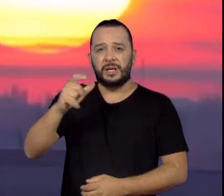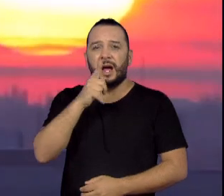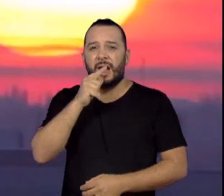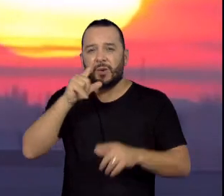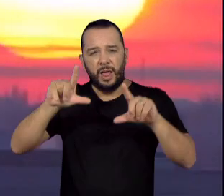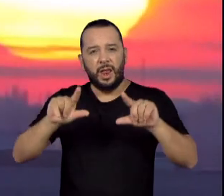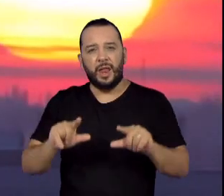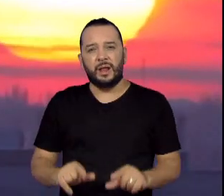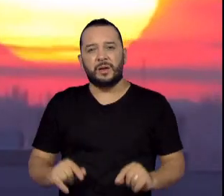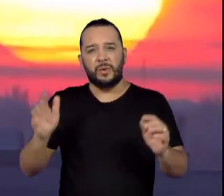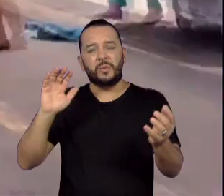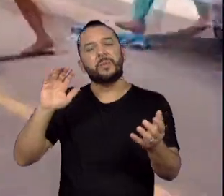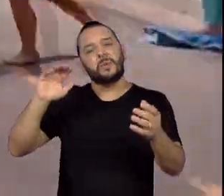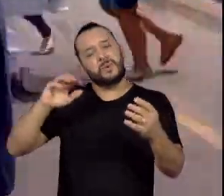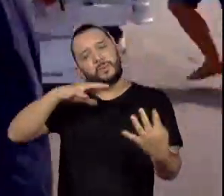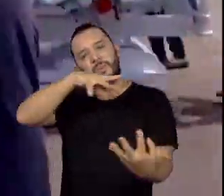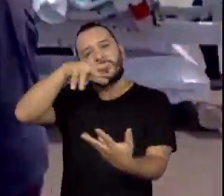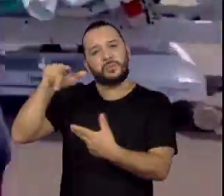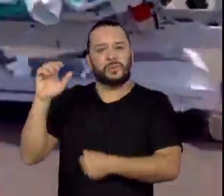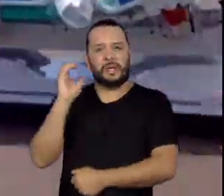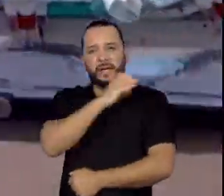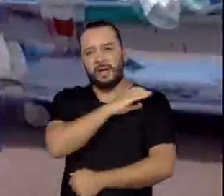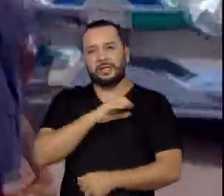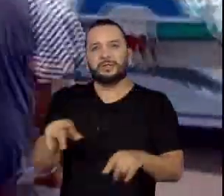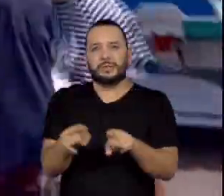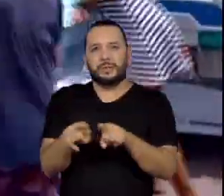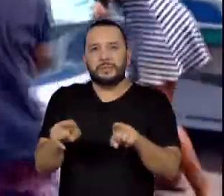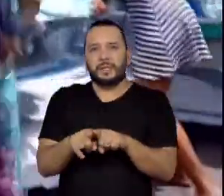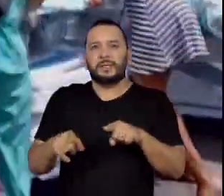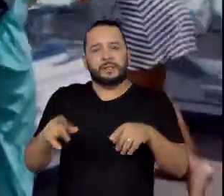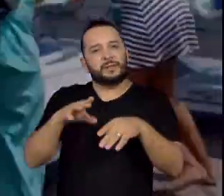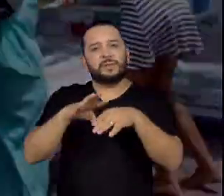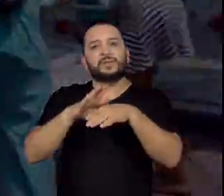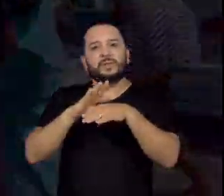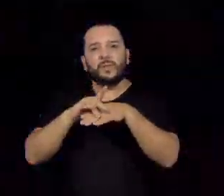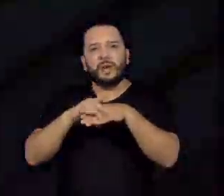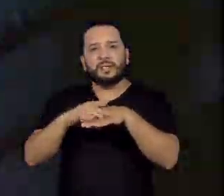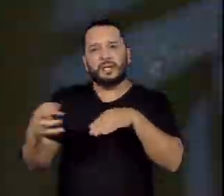aquecimento global, o aparecimento de doenças desconhecidas.